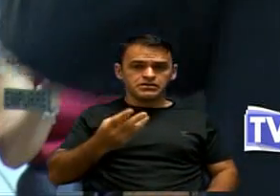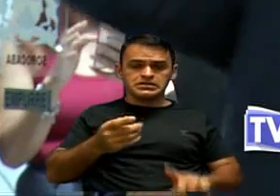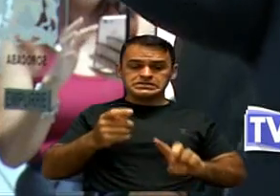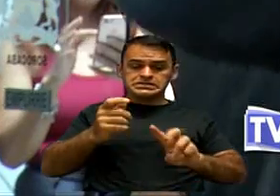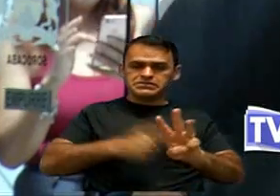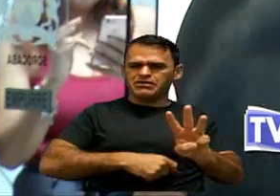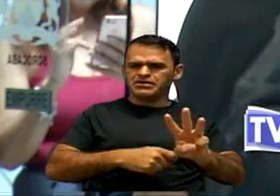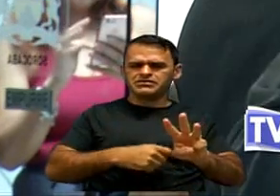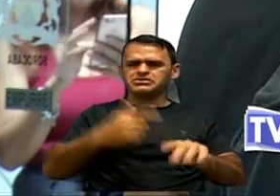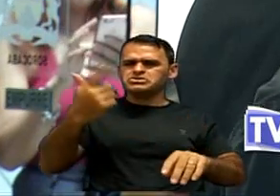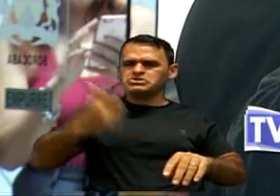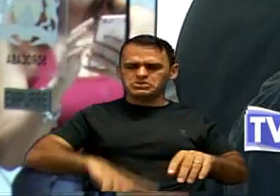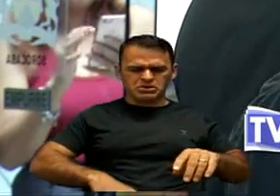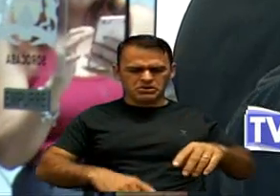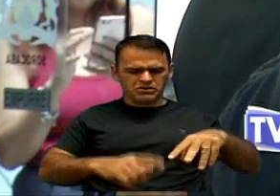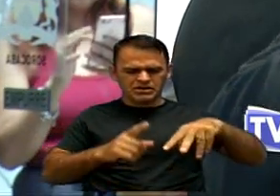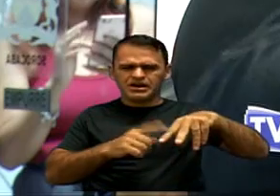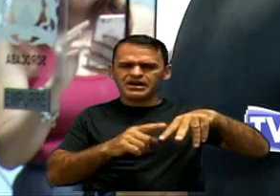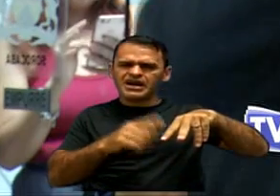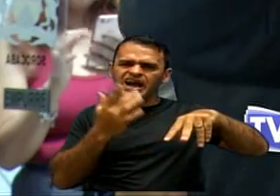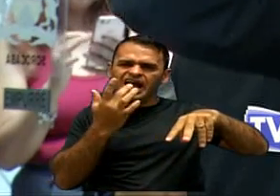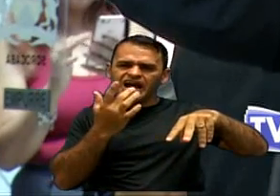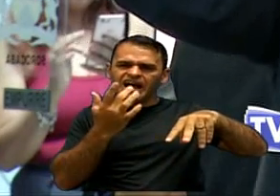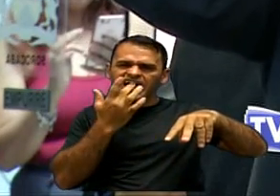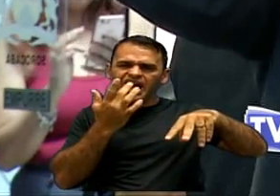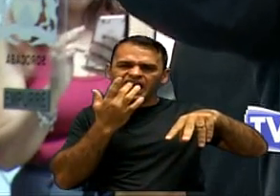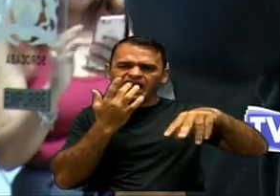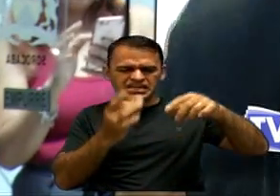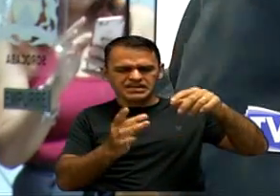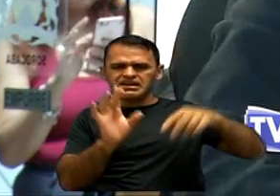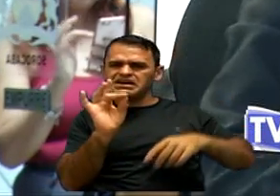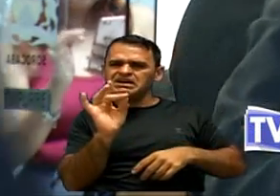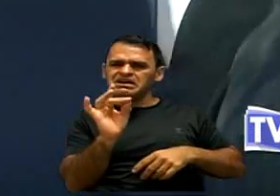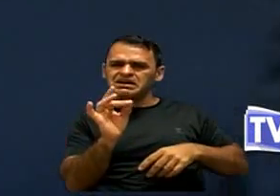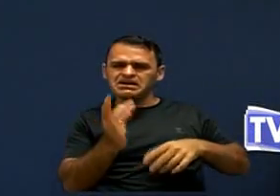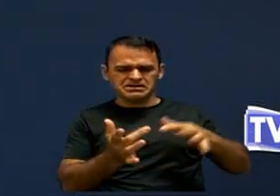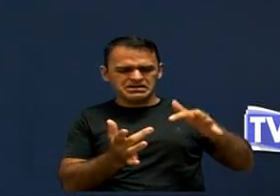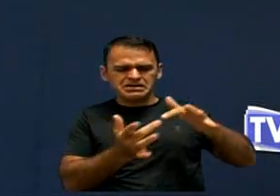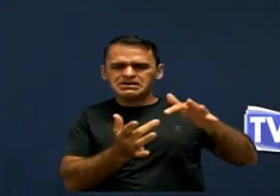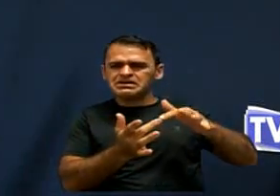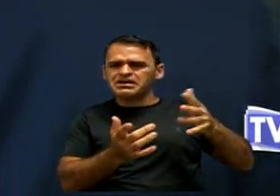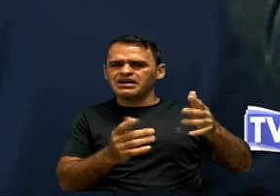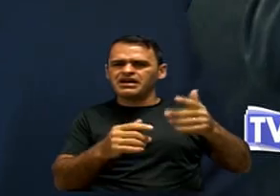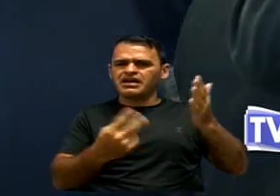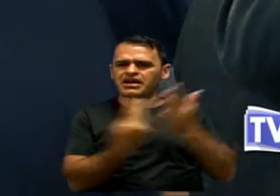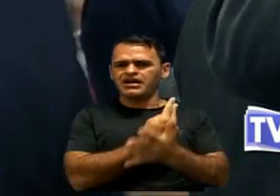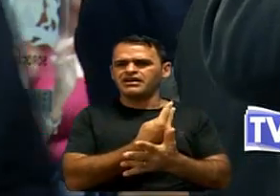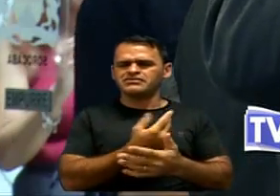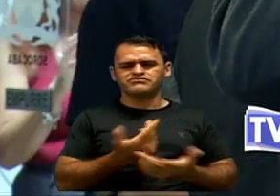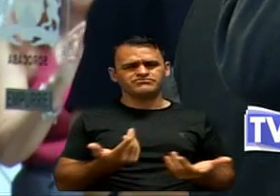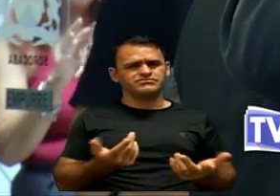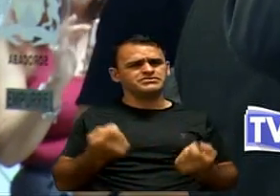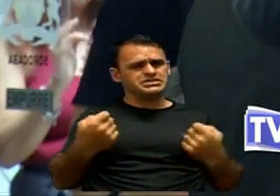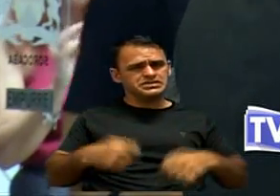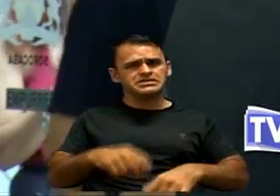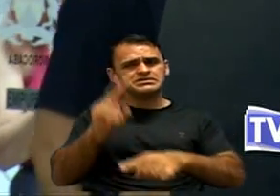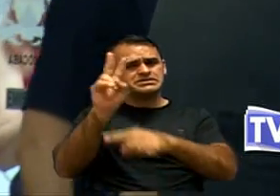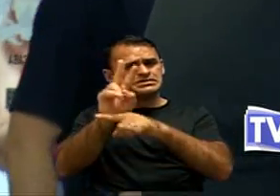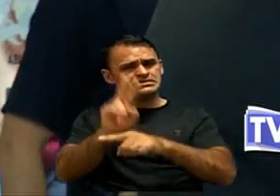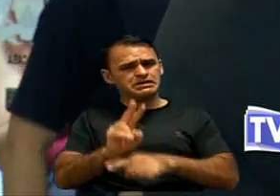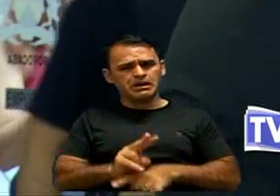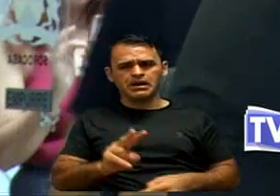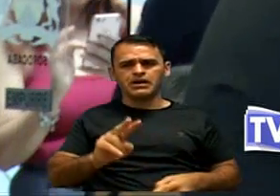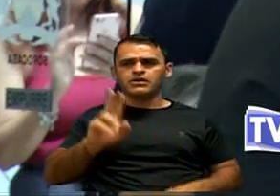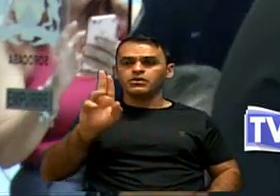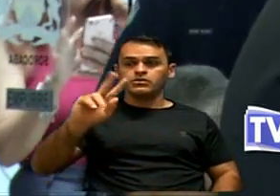Aí teve que quebrar a perna dessa senhora de novo. Demorou tanto tempo e a gente tem que voltar a fiscalizar o regional, sim. As